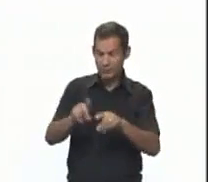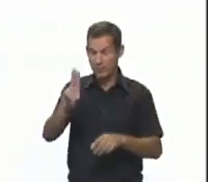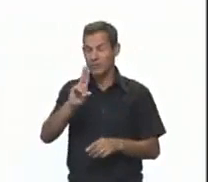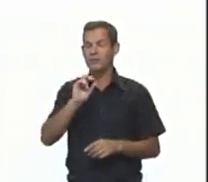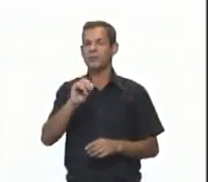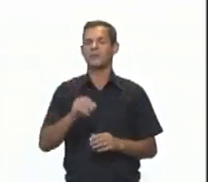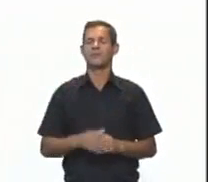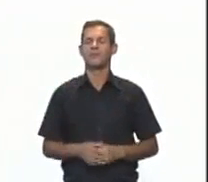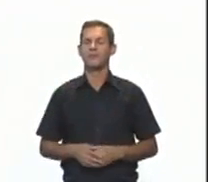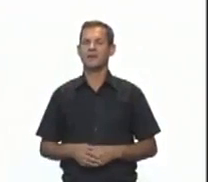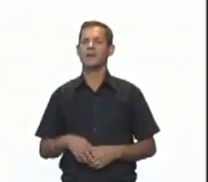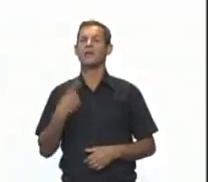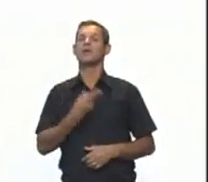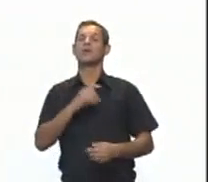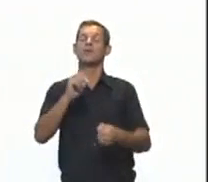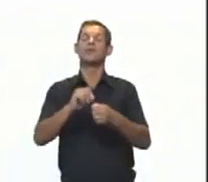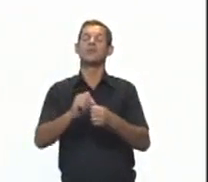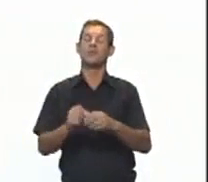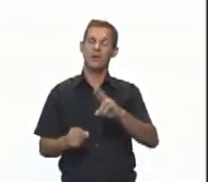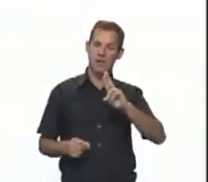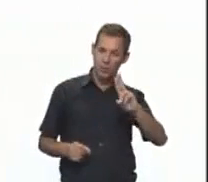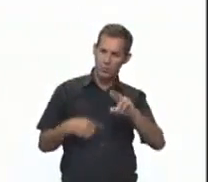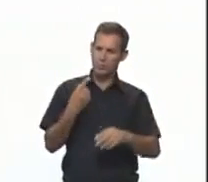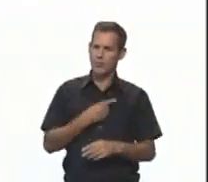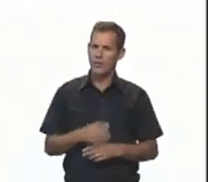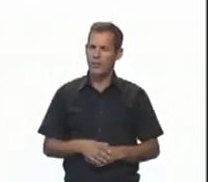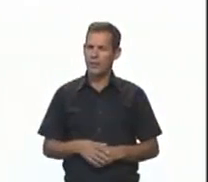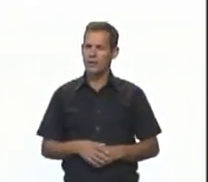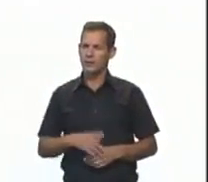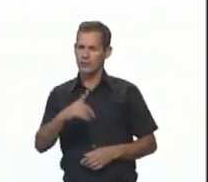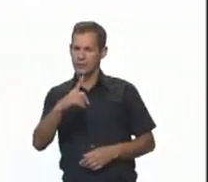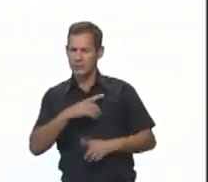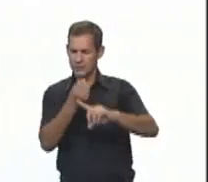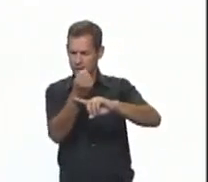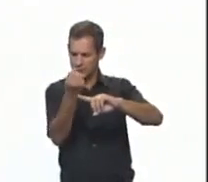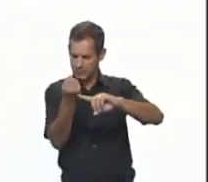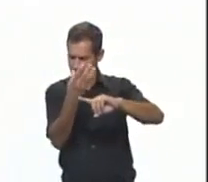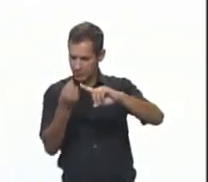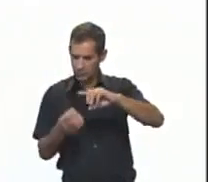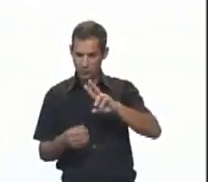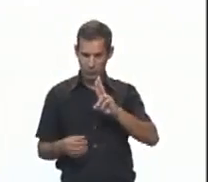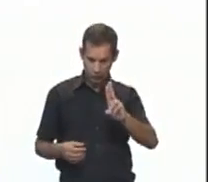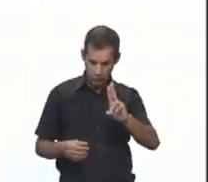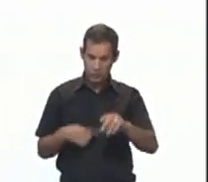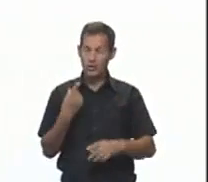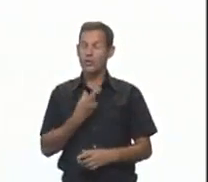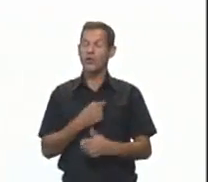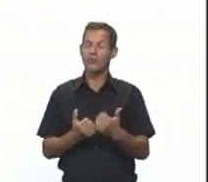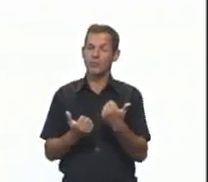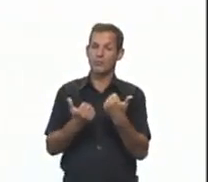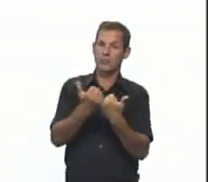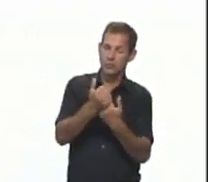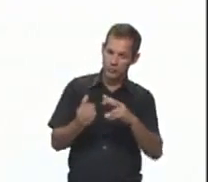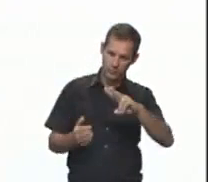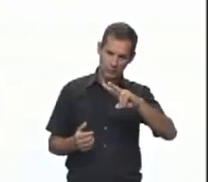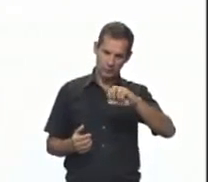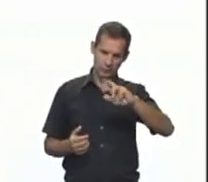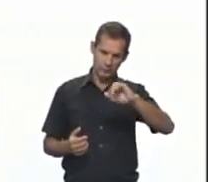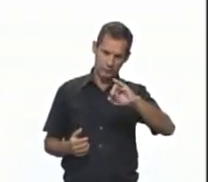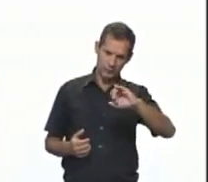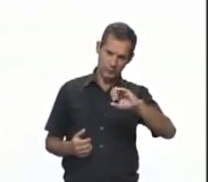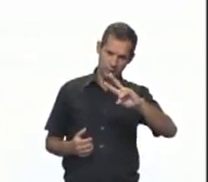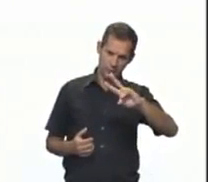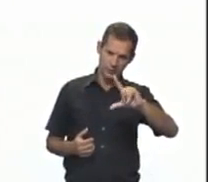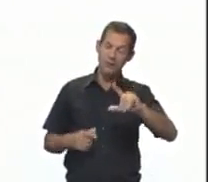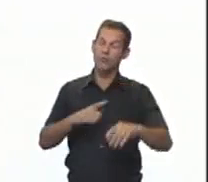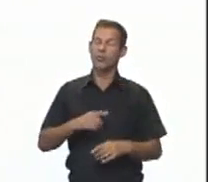o seguinte, o que a gente vai fazer com esse u? Então, a gente vai chamar uma das funções de u, nós vamos mudar a nossa variável. Quando eu